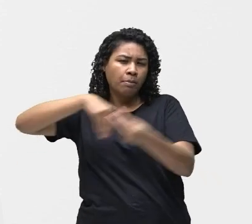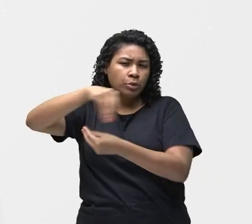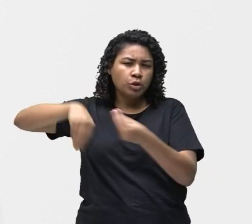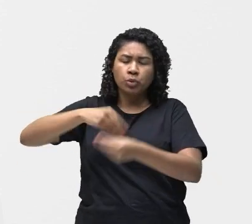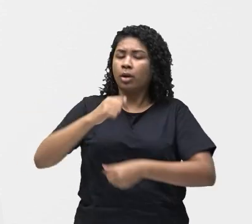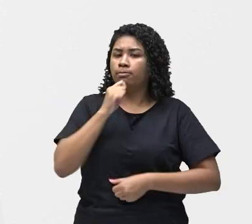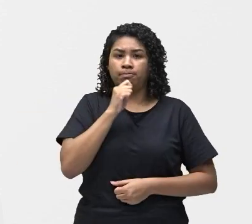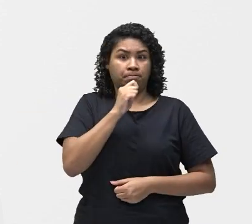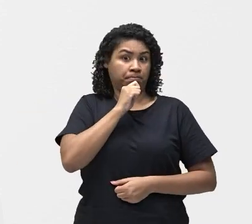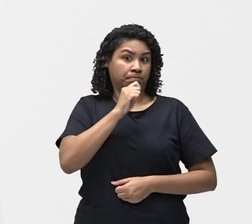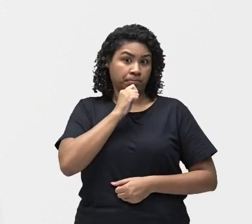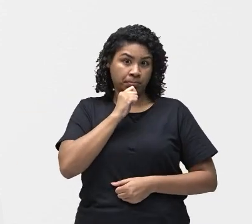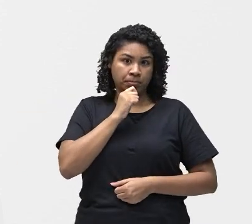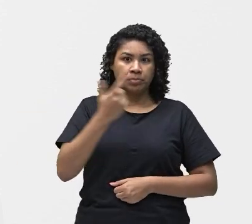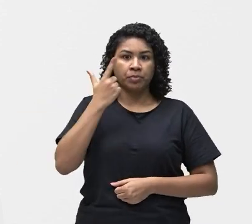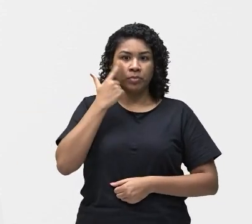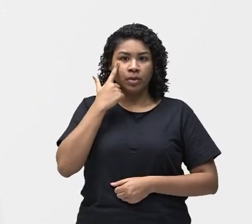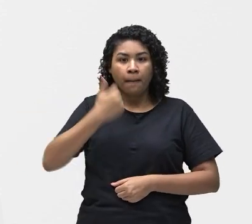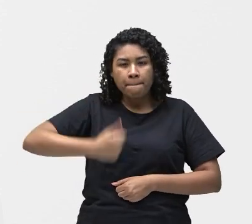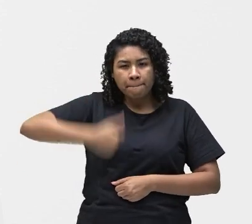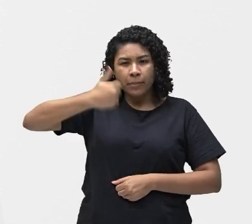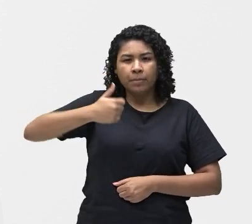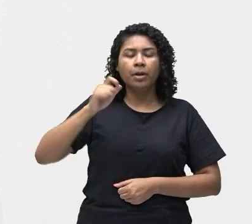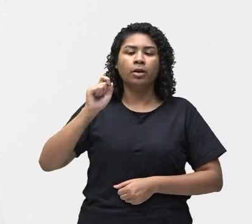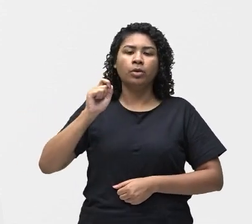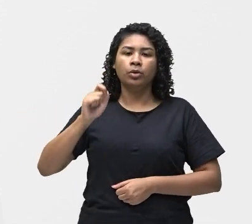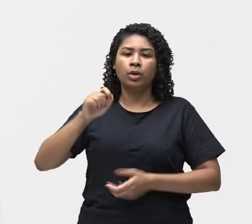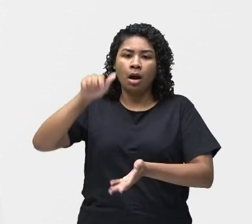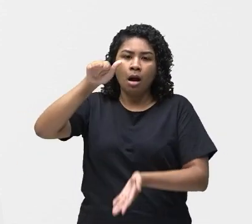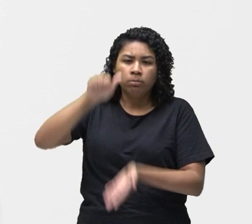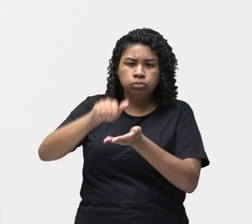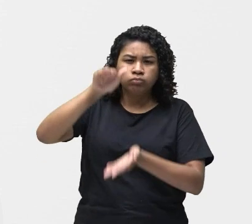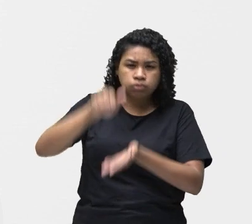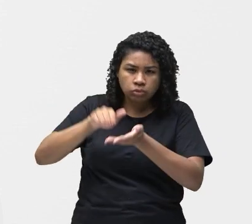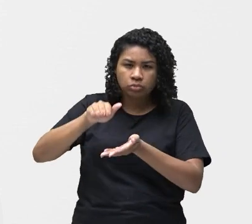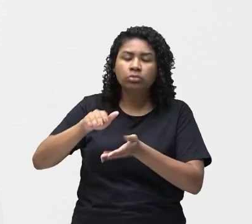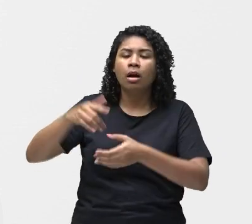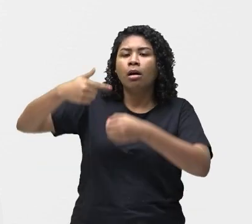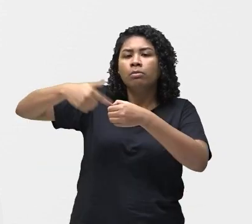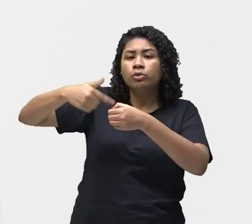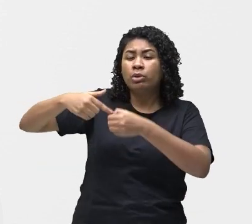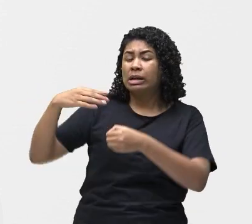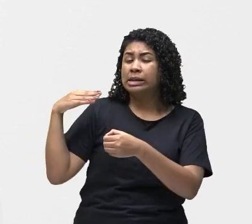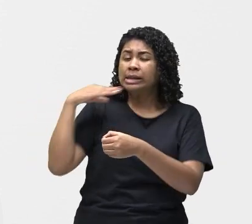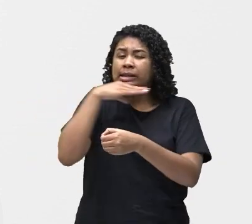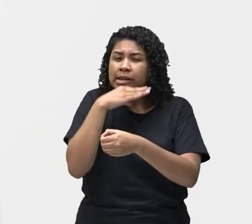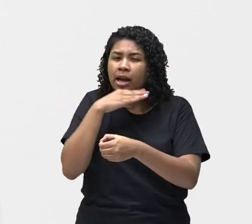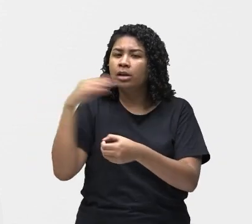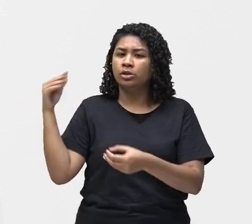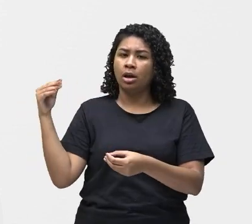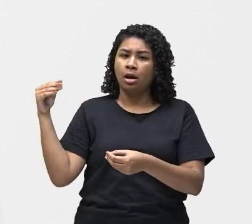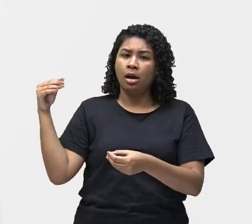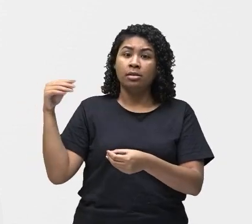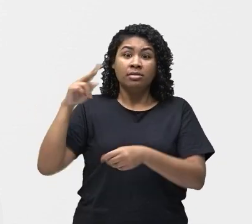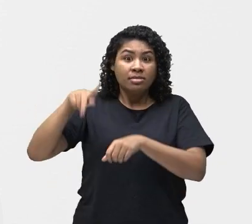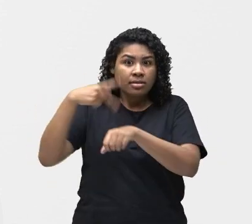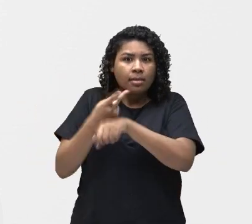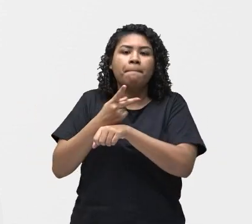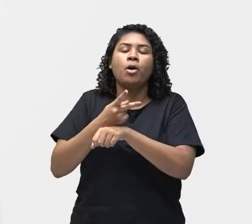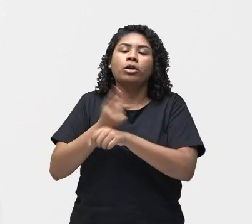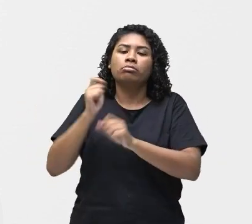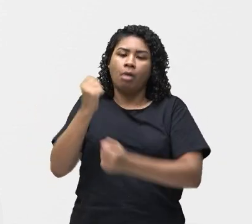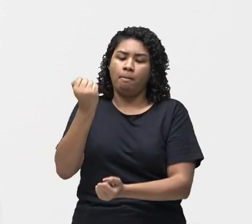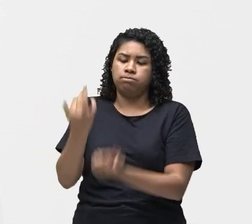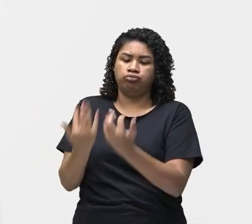combustível é injetado ali no fluido comprimido e quente esse se inflama tá Então essa é a principal diferença